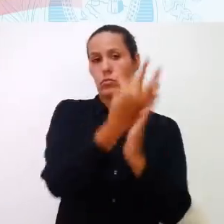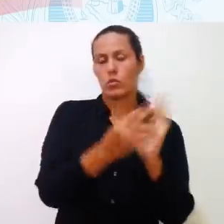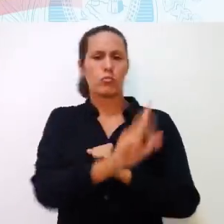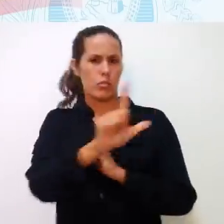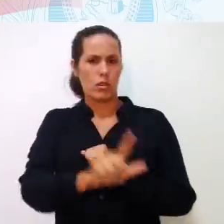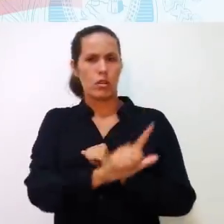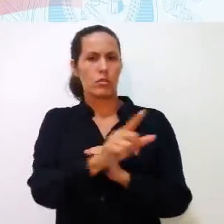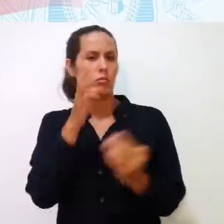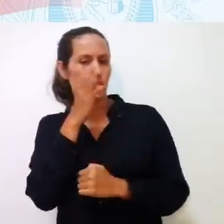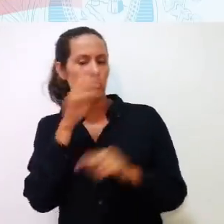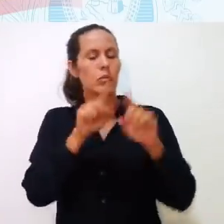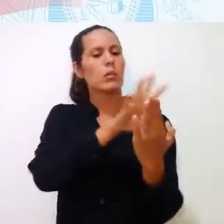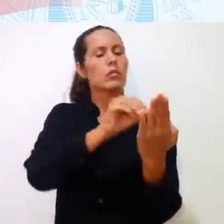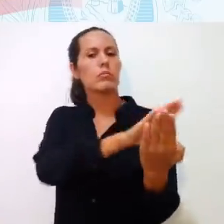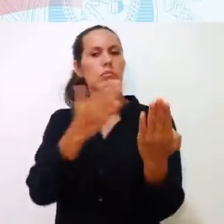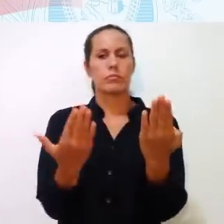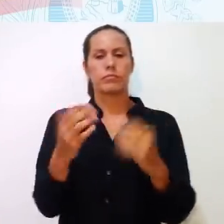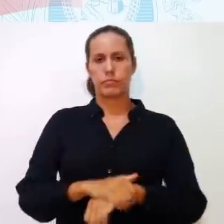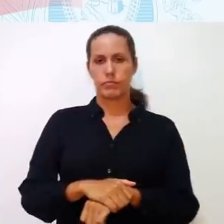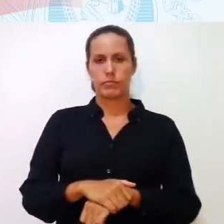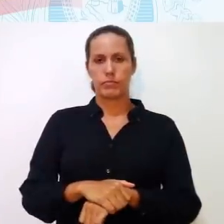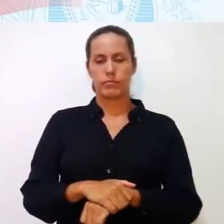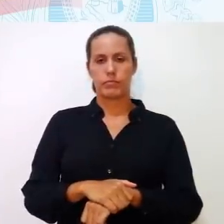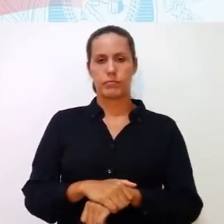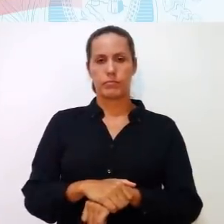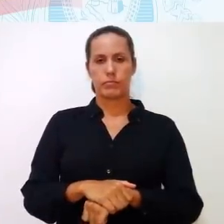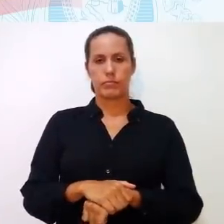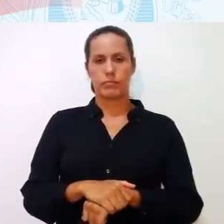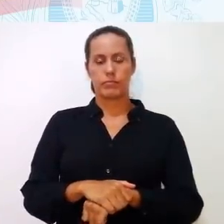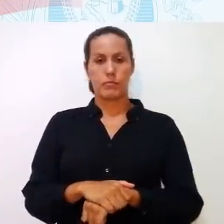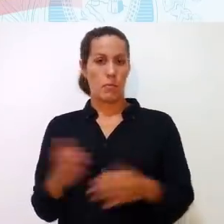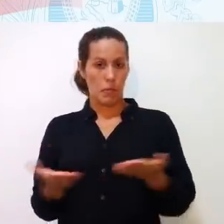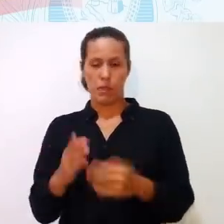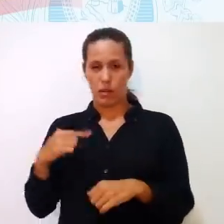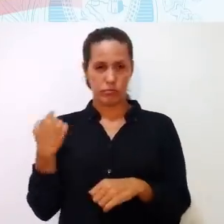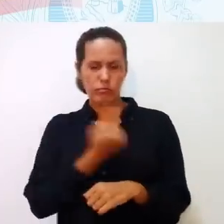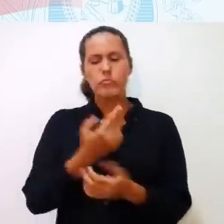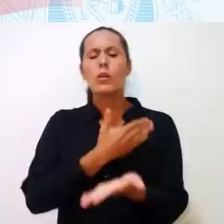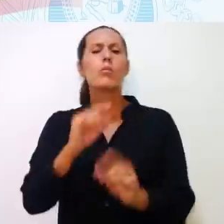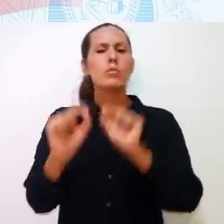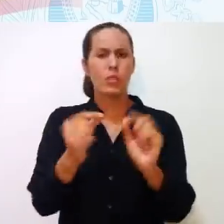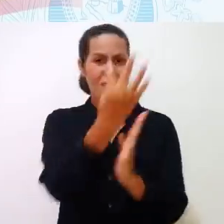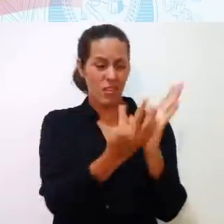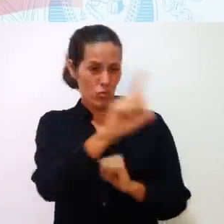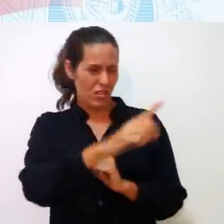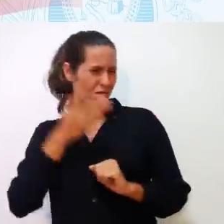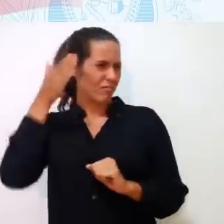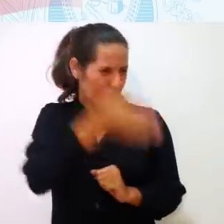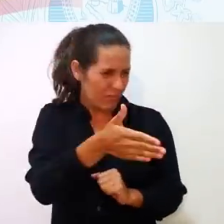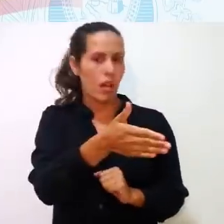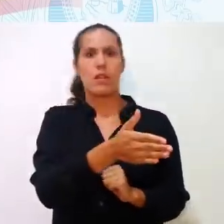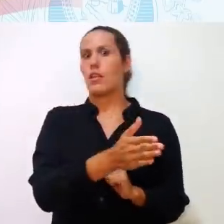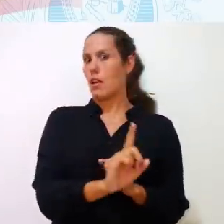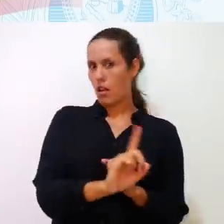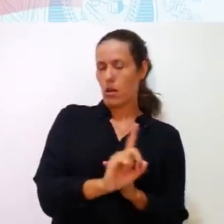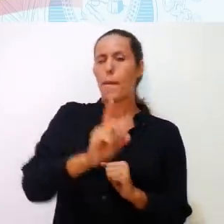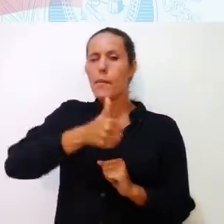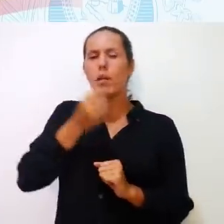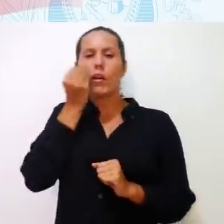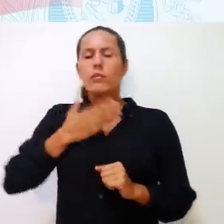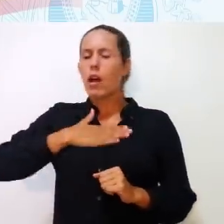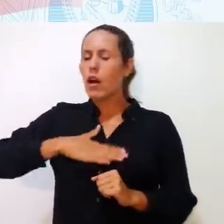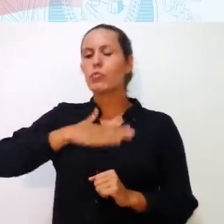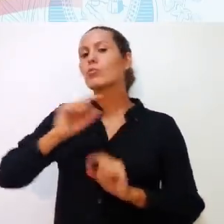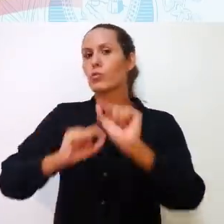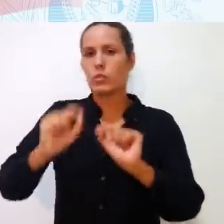Textos Literários, parte 1. Primeiros passos. A gente vai começar não com o texto literário diretamente. A gente